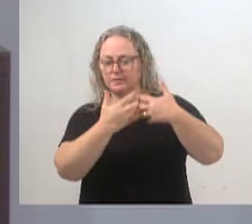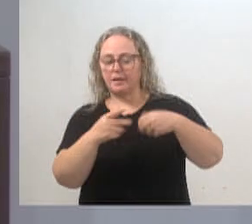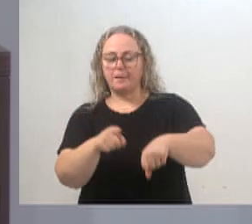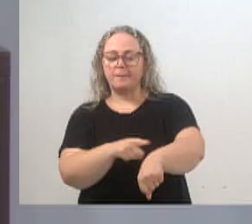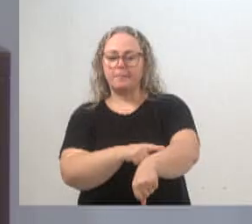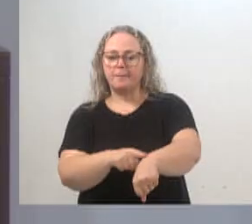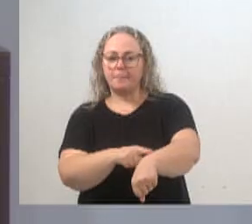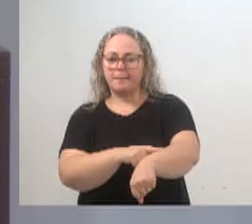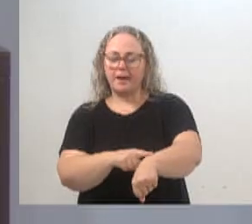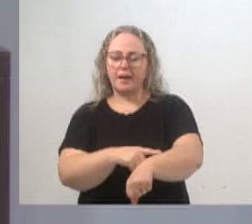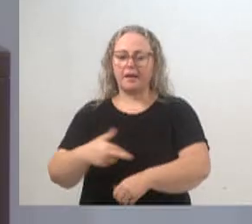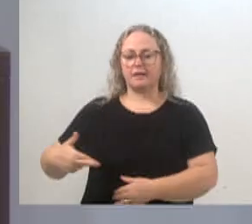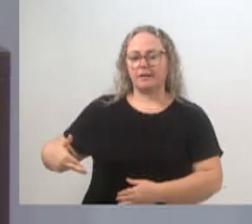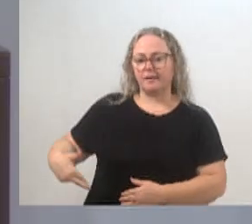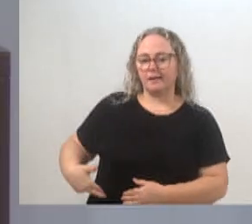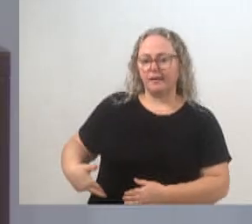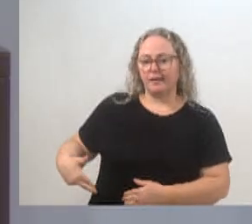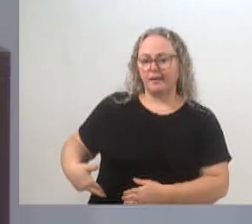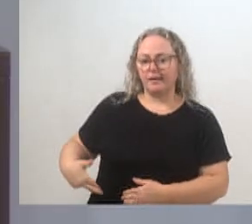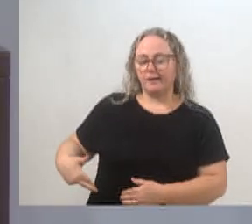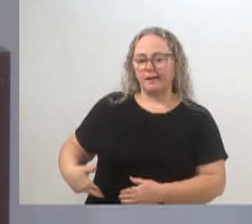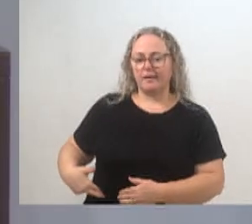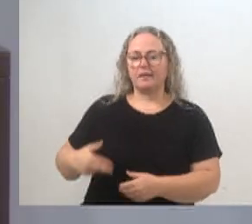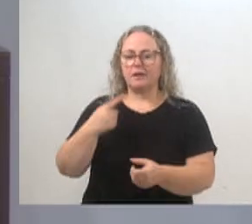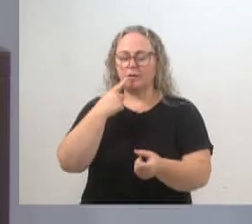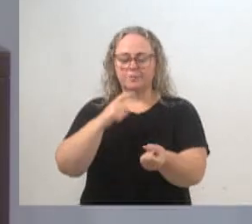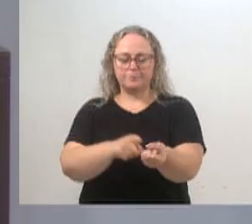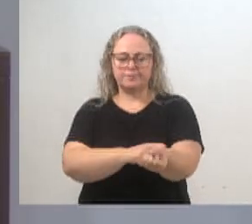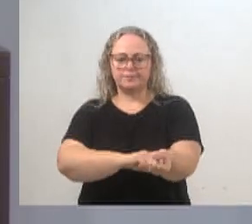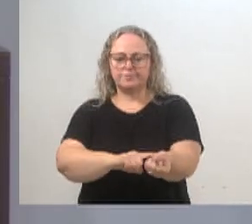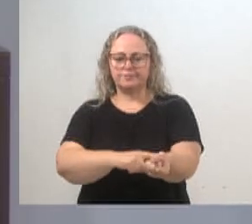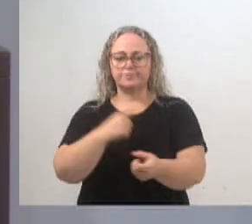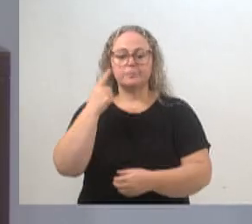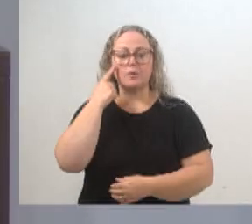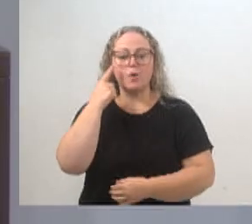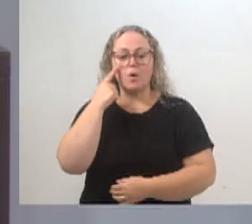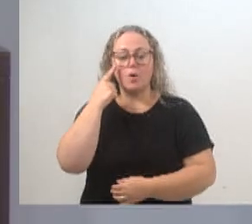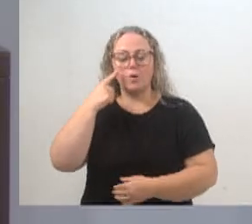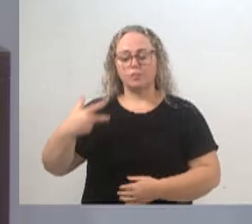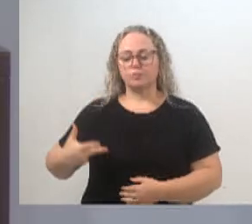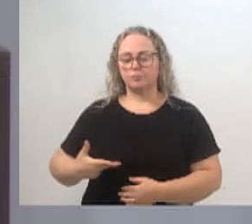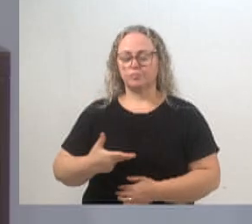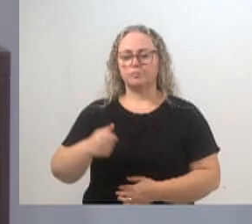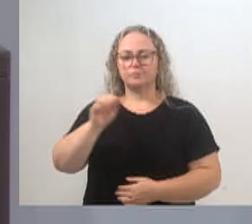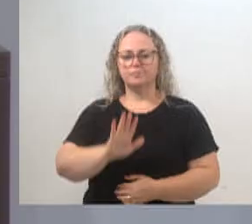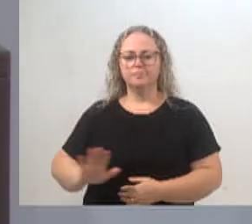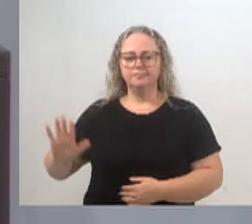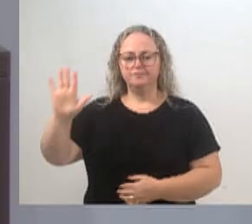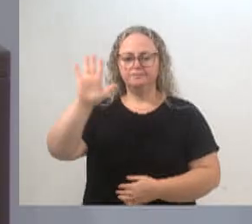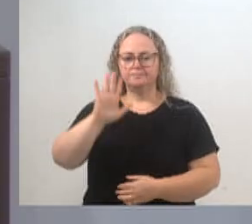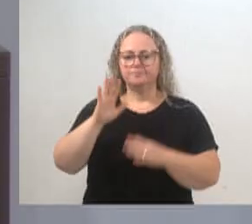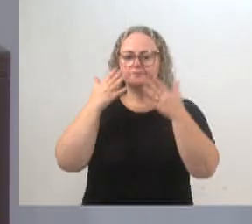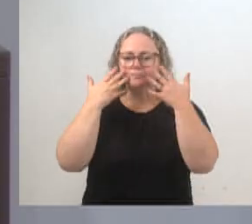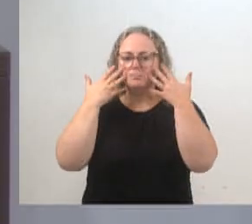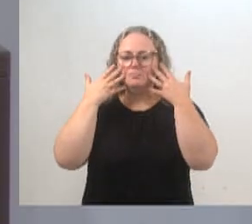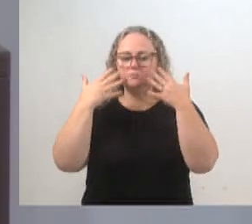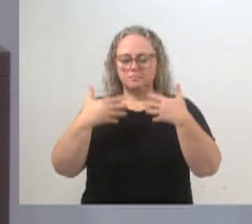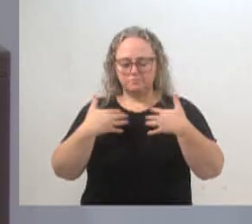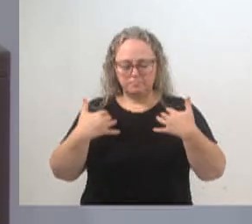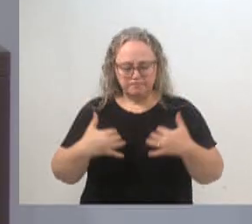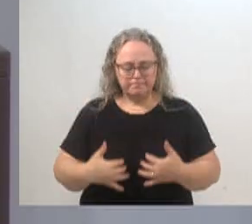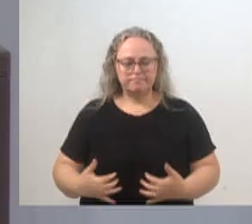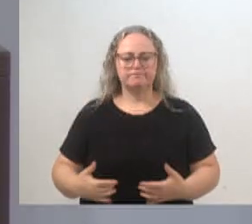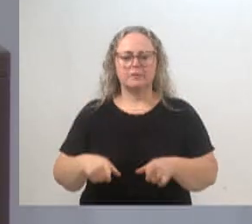dermatologia, reumatologia, angiologia, oftalmologia, cirurgia geral, cirurgia plástica reparadora,